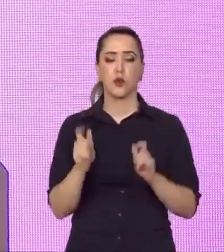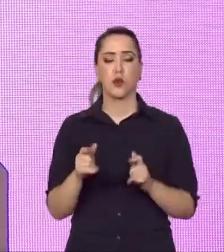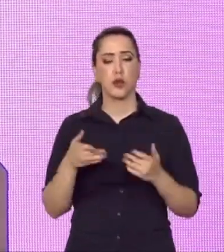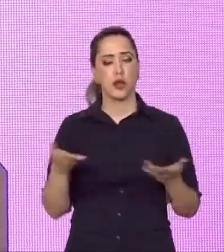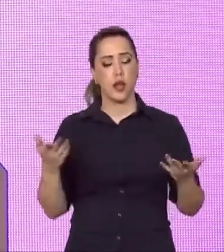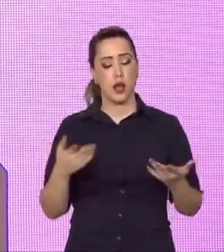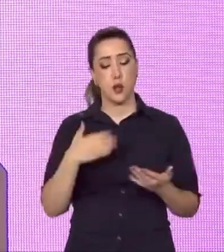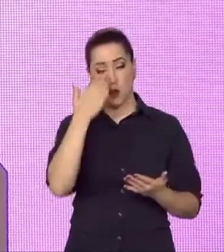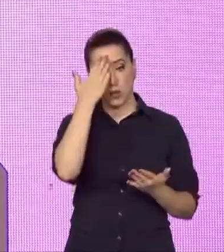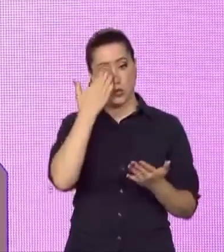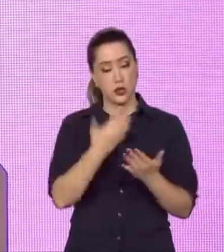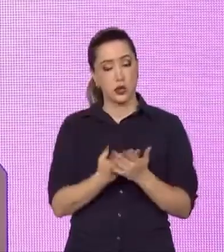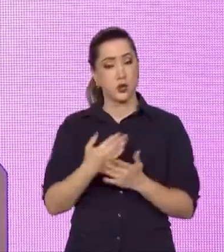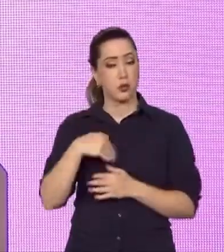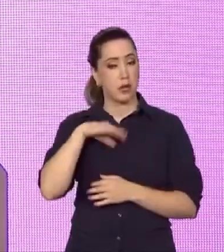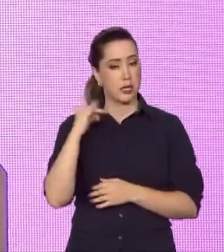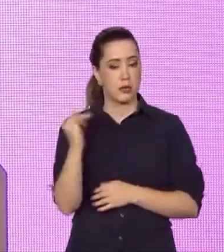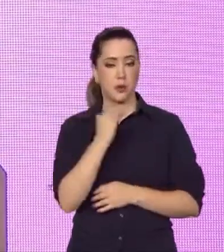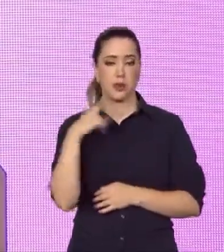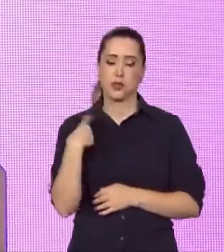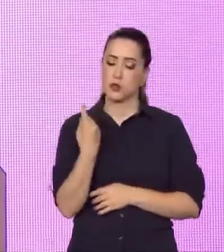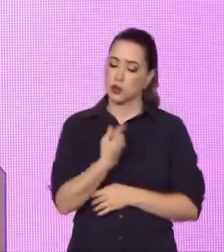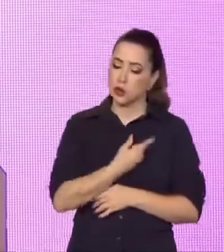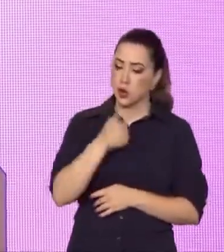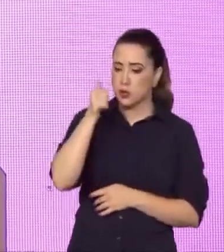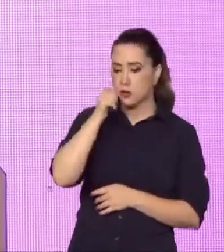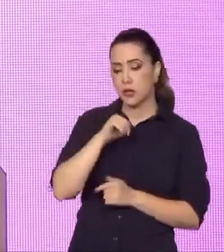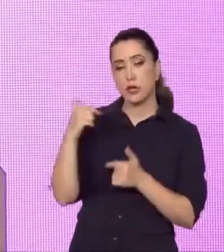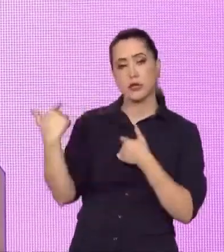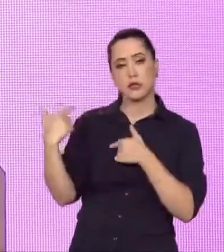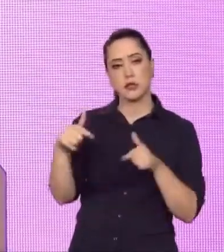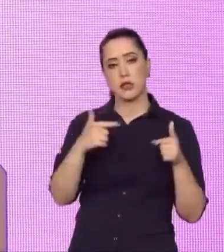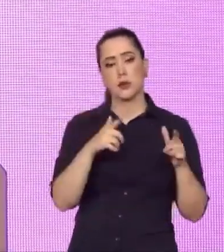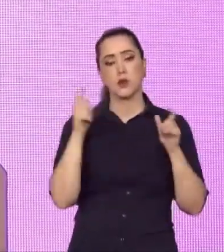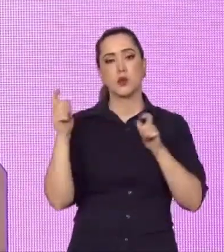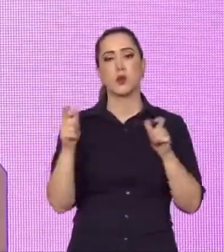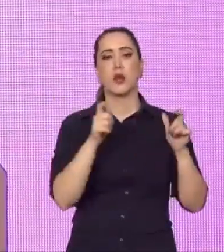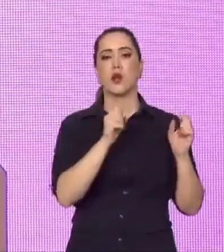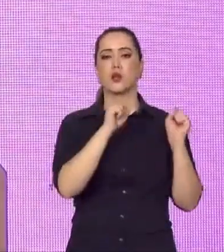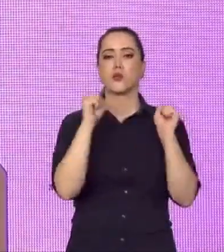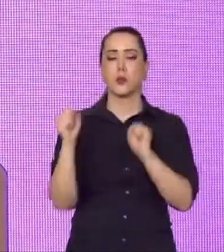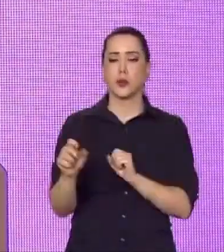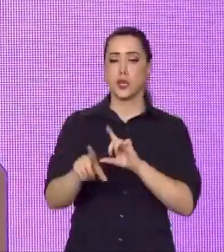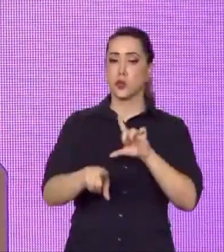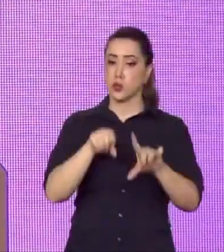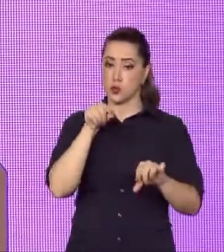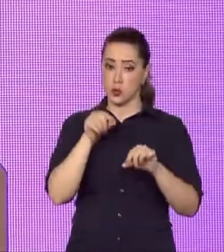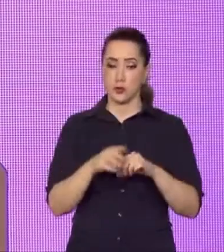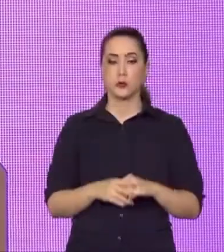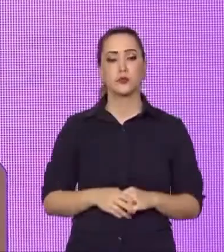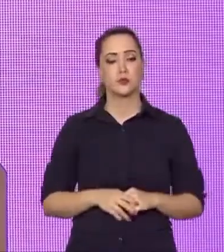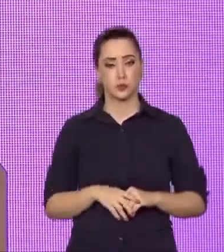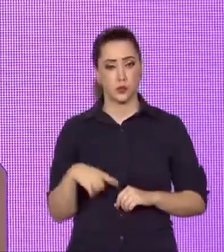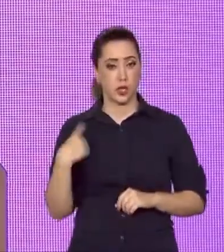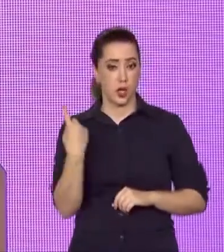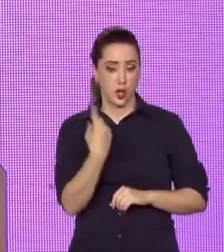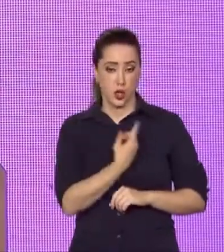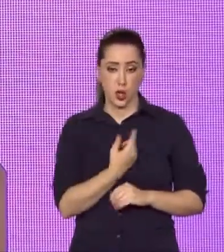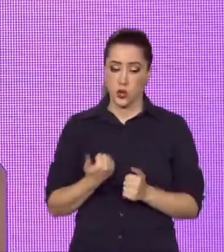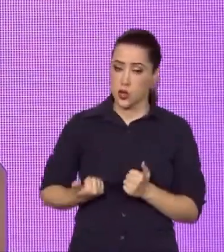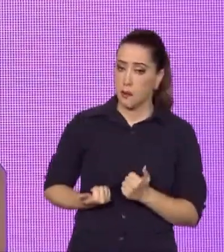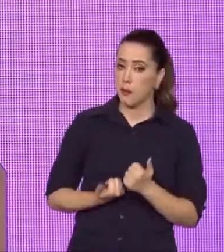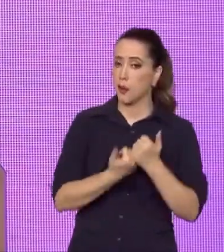convenço ainda mais da importância de nós mulheres ocuparmos cargos e espaço de poder e decisão. Nossa contribuição